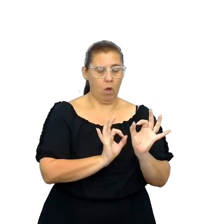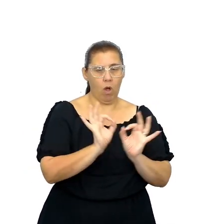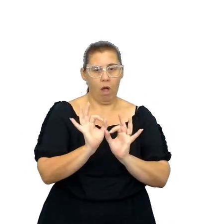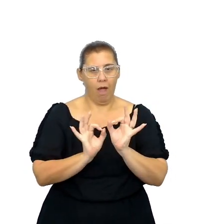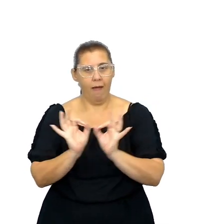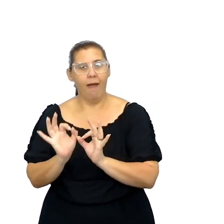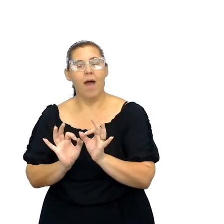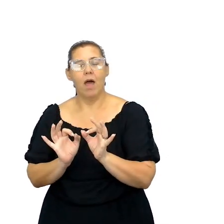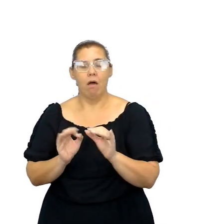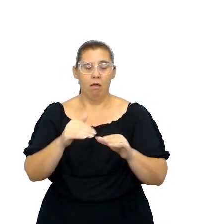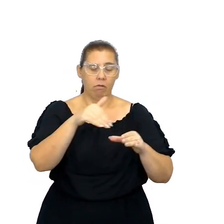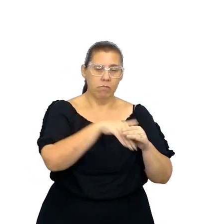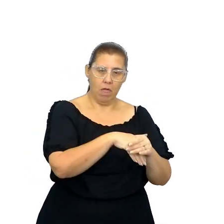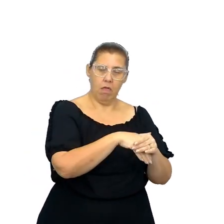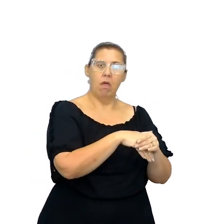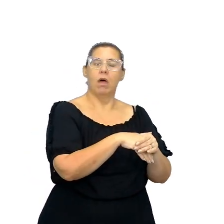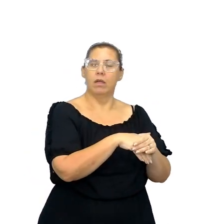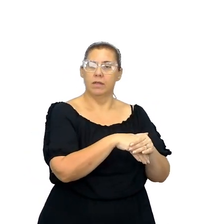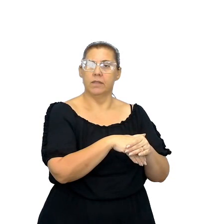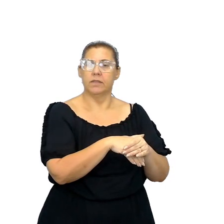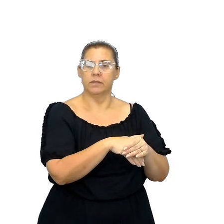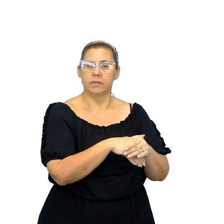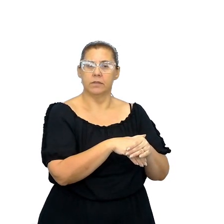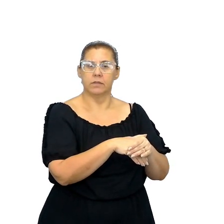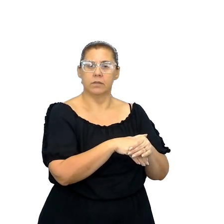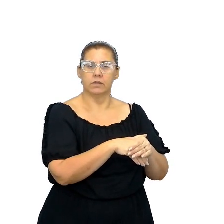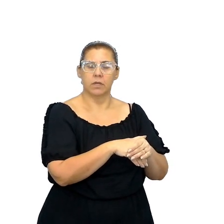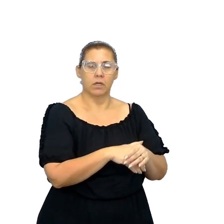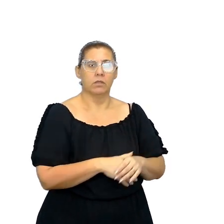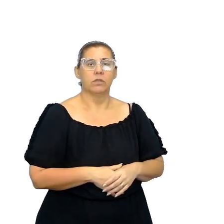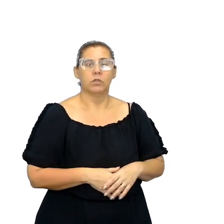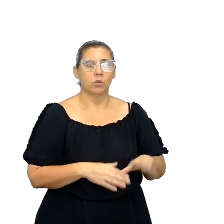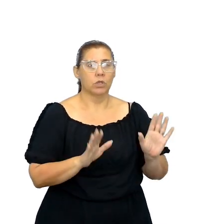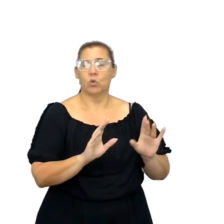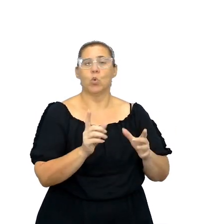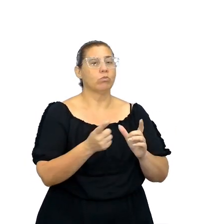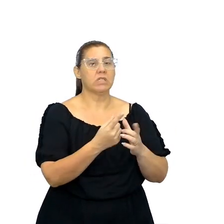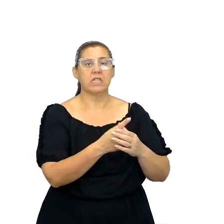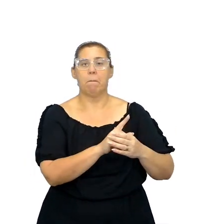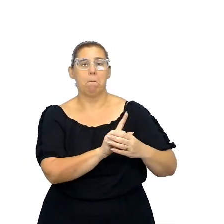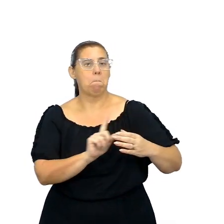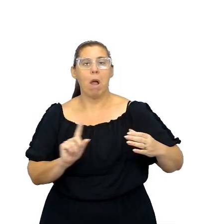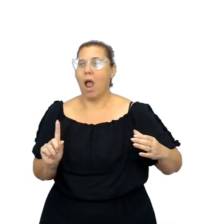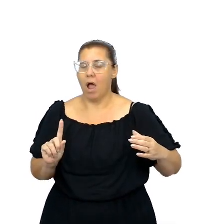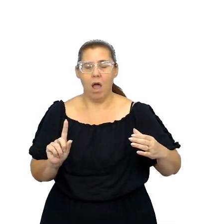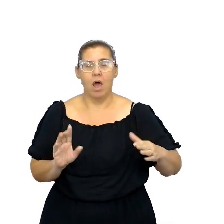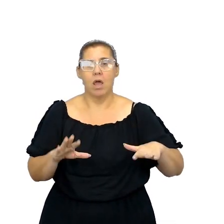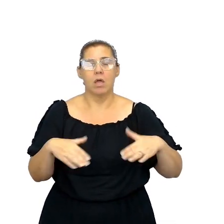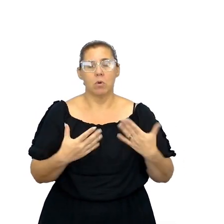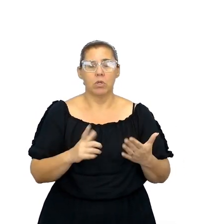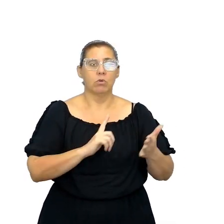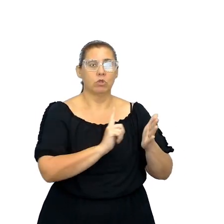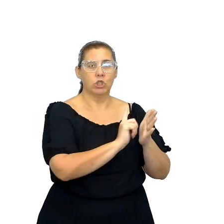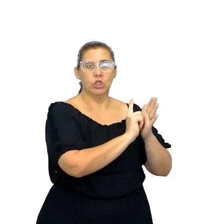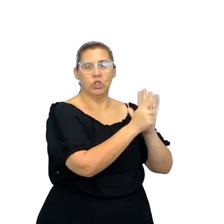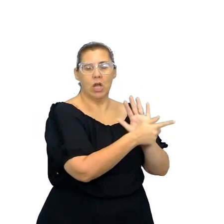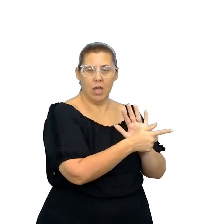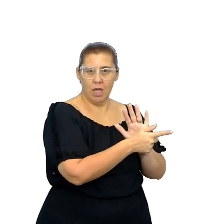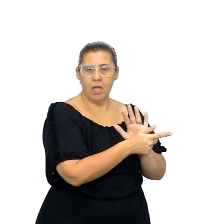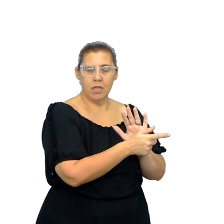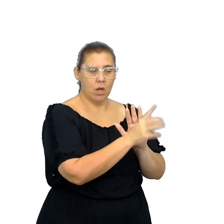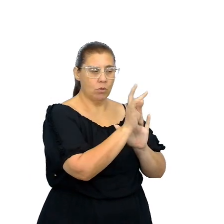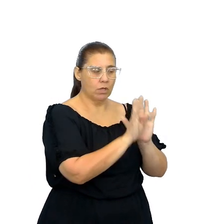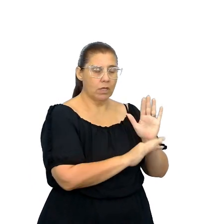organizados, né, dentro dessa questão do indissociável. Então, quando nós temos um gênero textual que